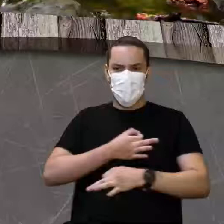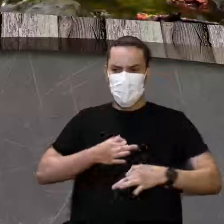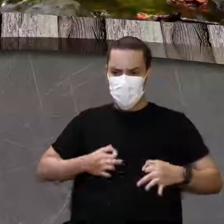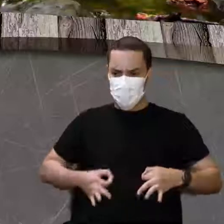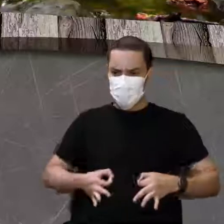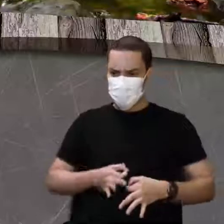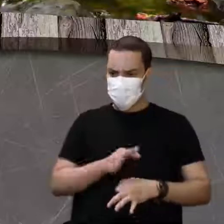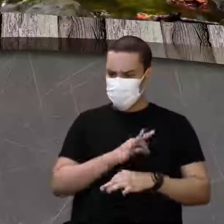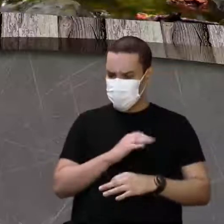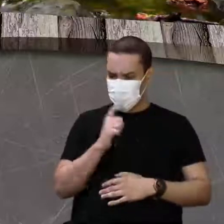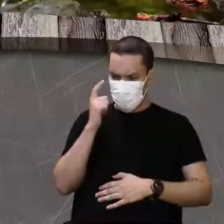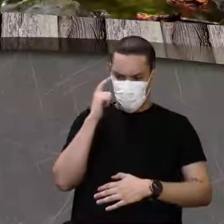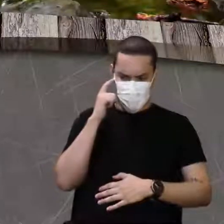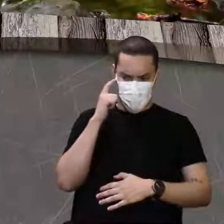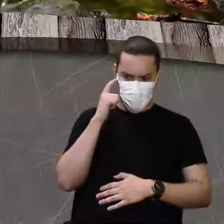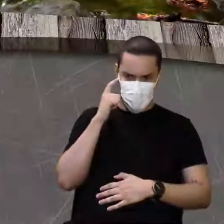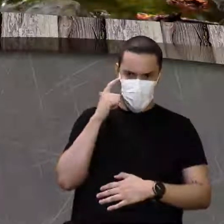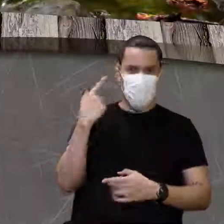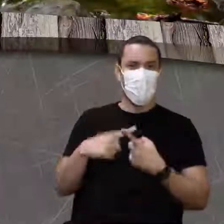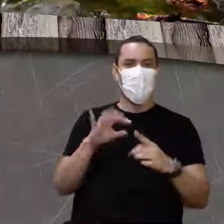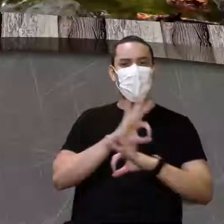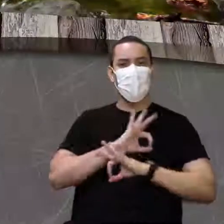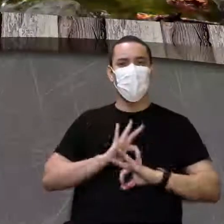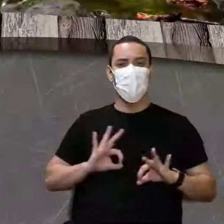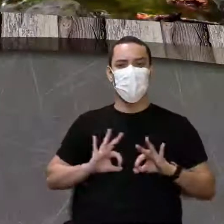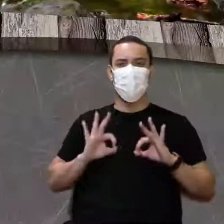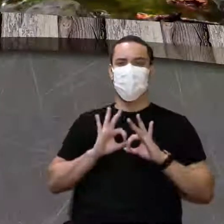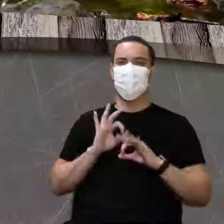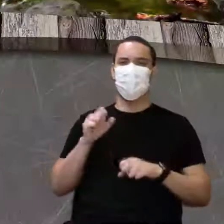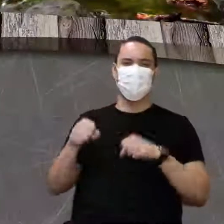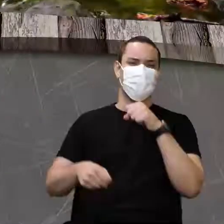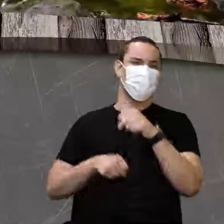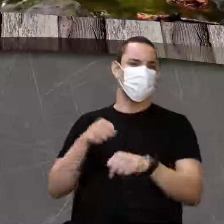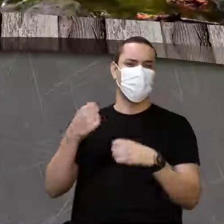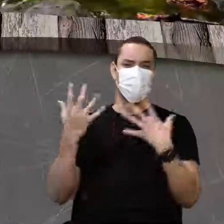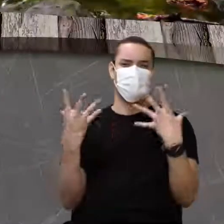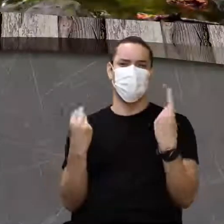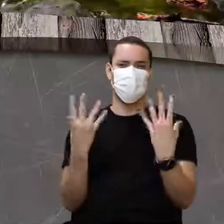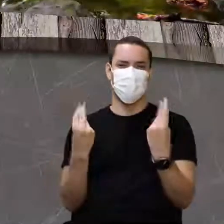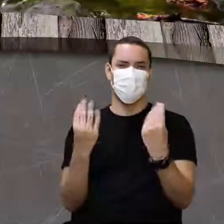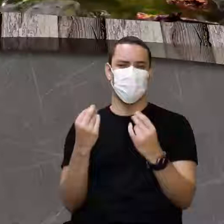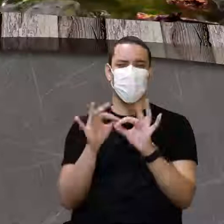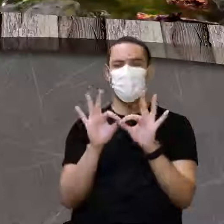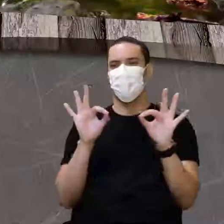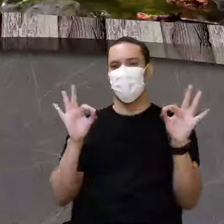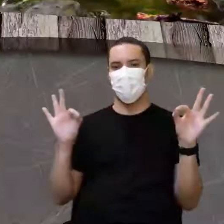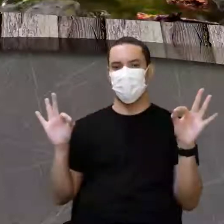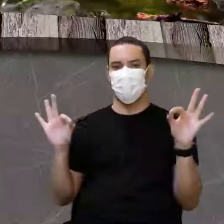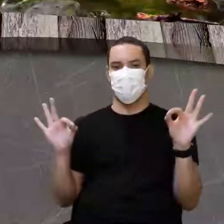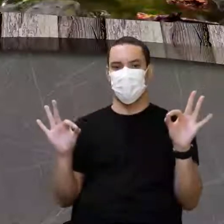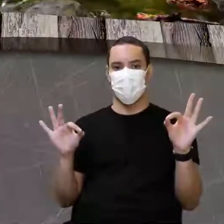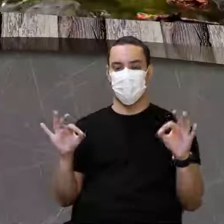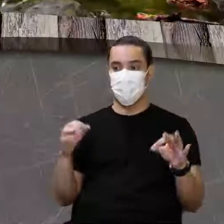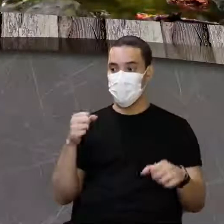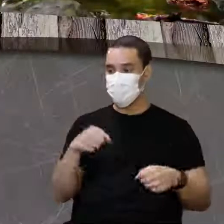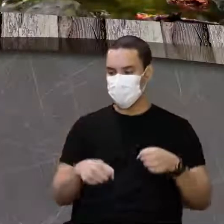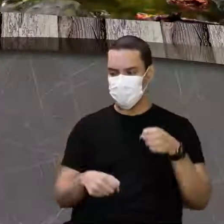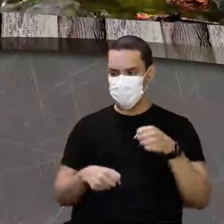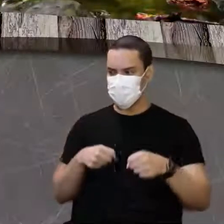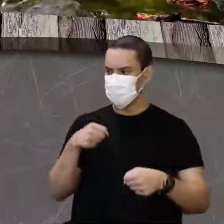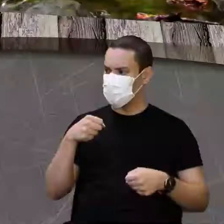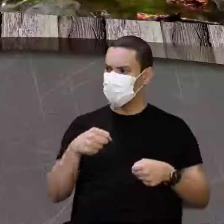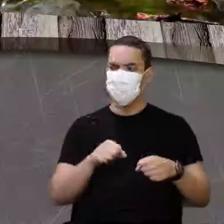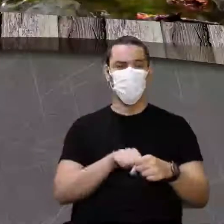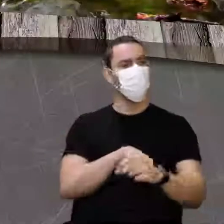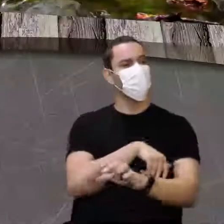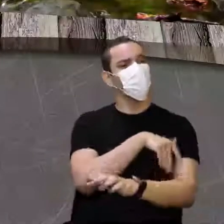ela anda muito. Por isso que mantê-las em cativeiro é penoso para elas. Então, elas caminham muito, passam o dia